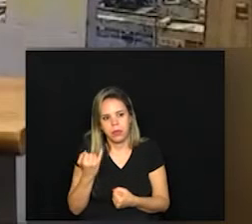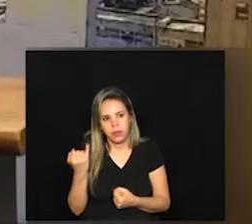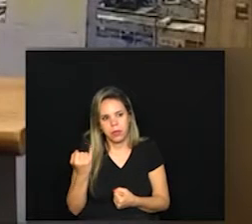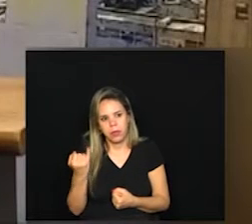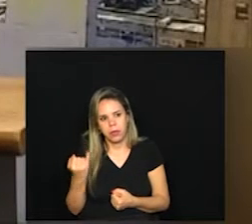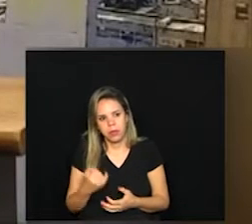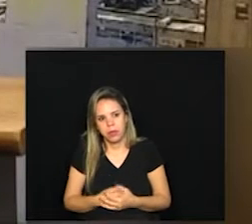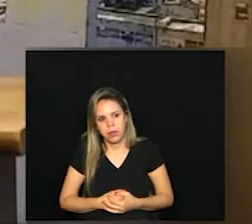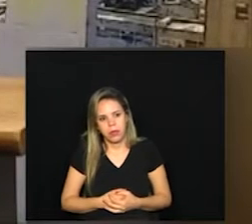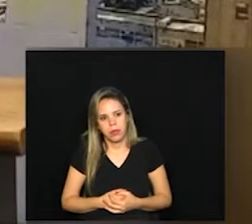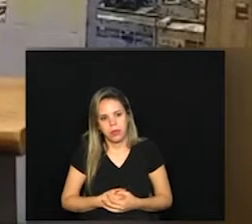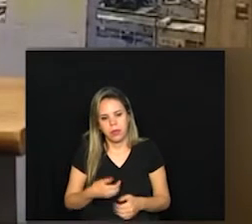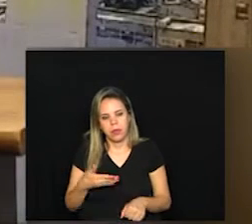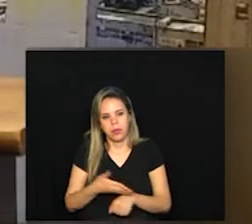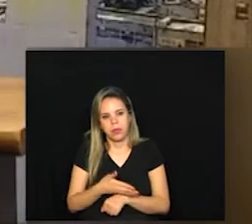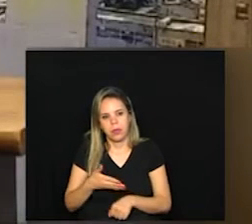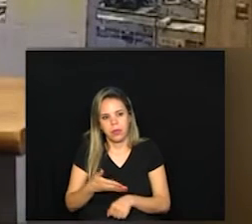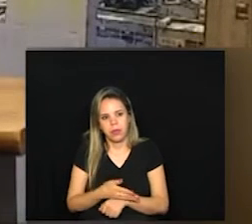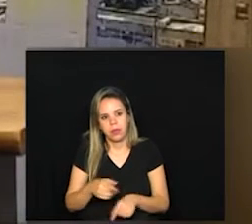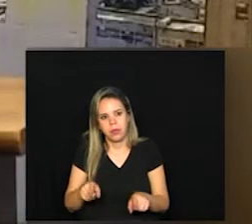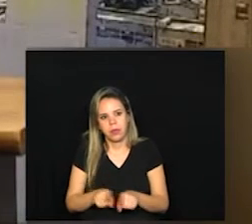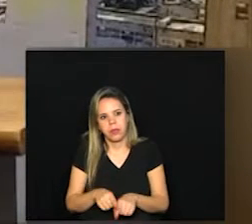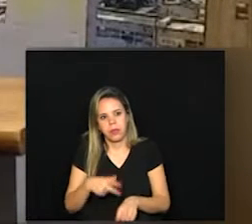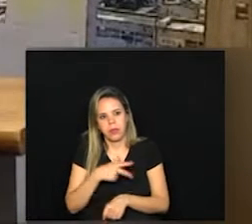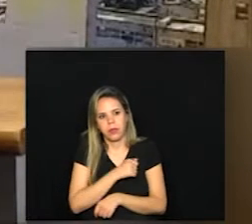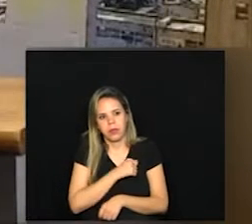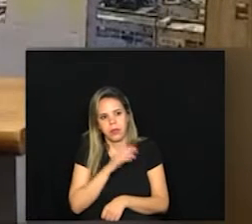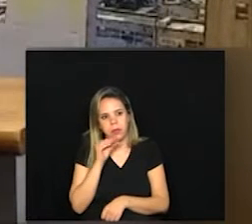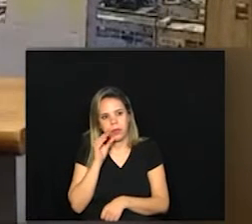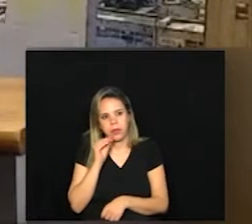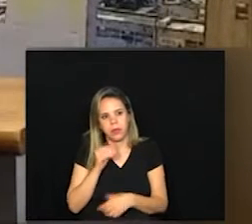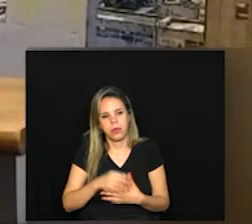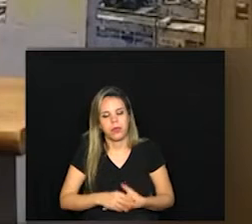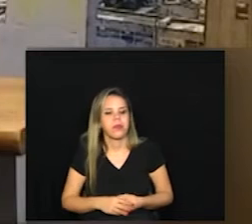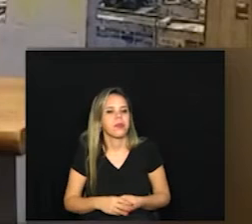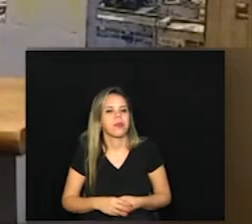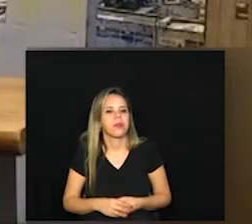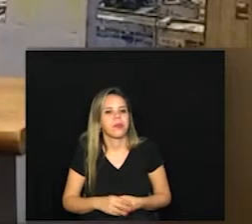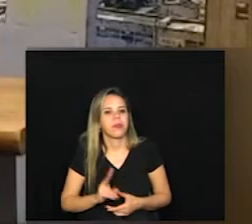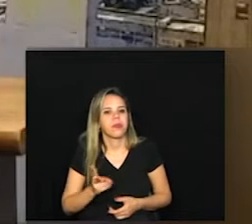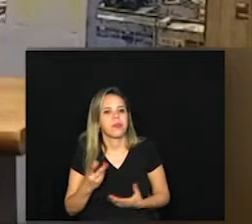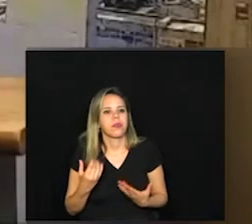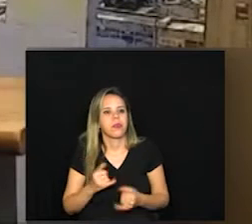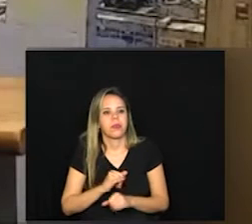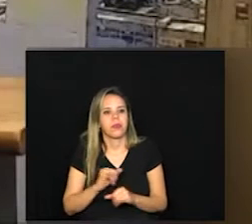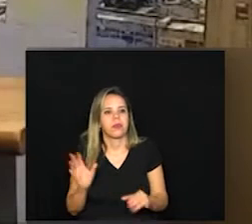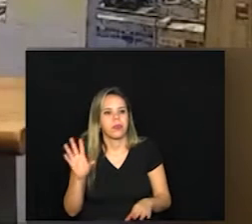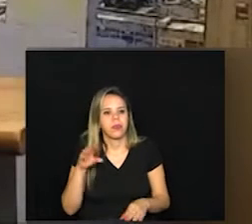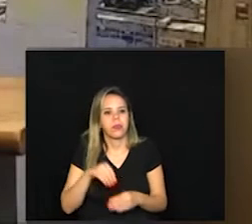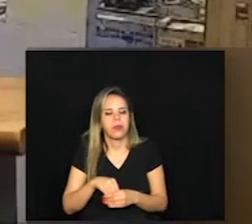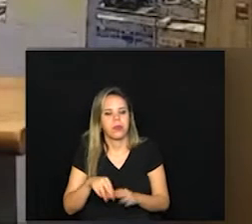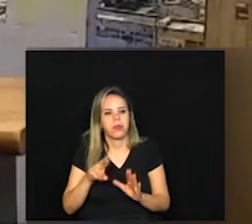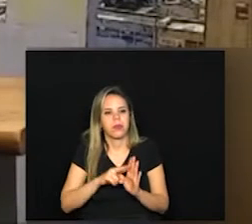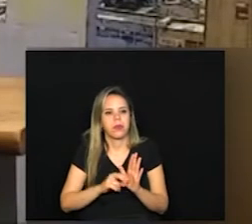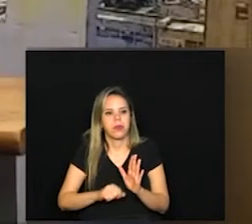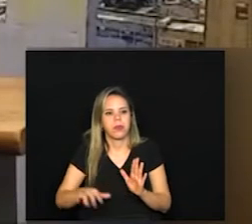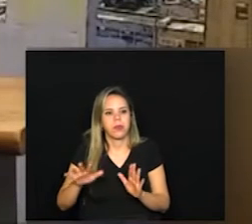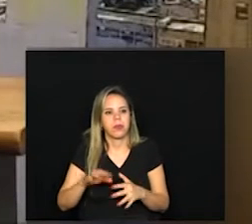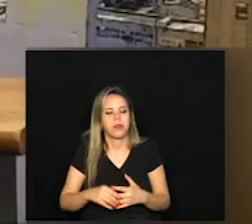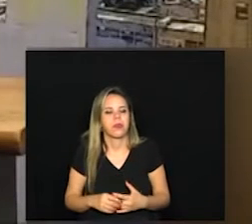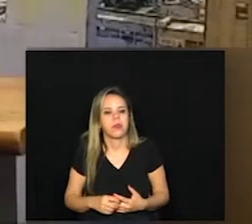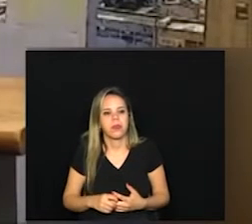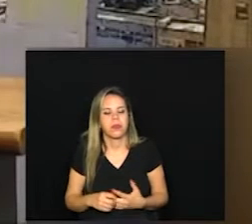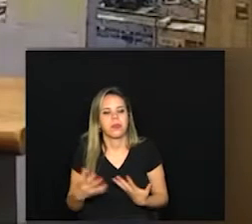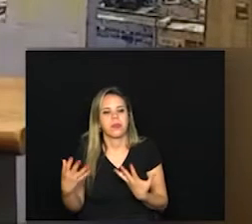importante participar também e vacinar seus funcionários. E como sempre foi ressaltado, dentro da regra geral,